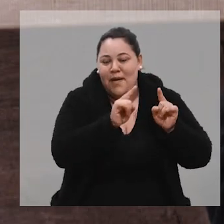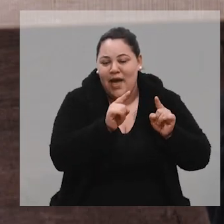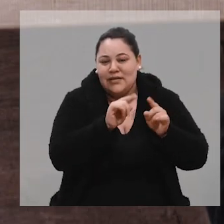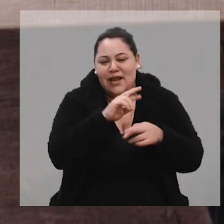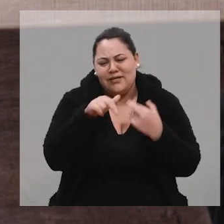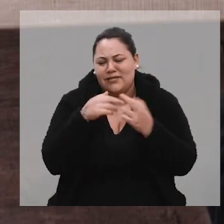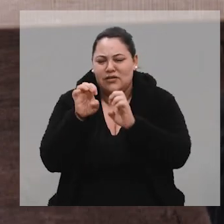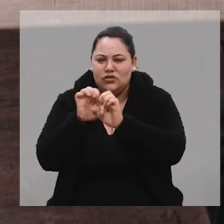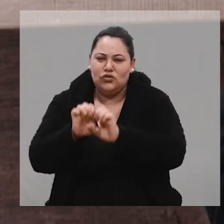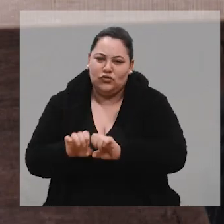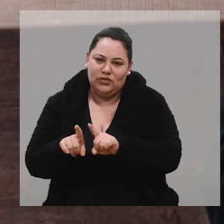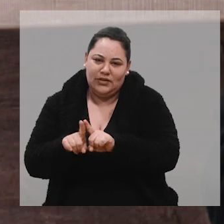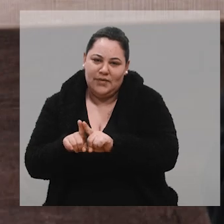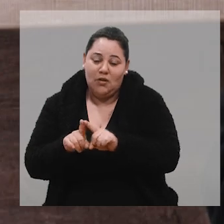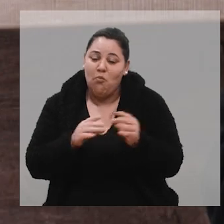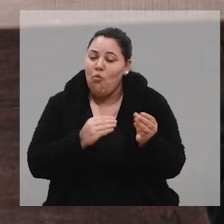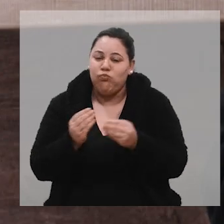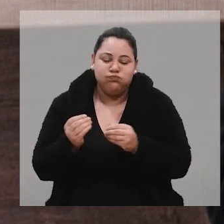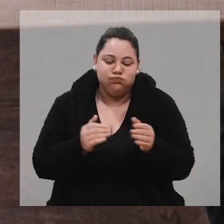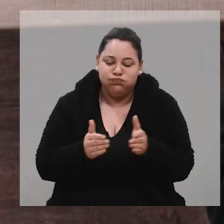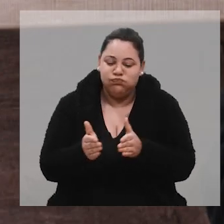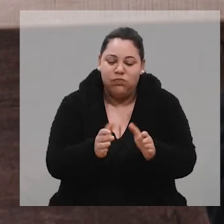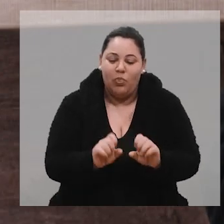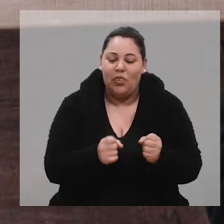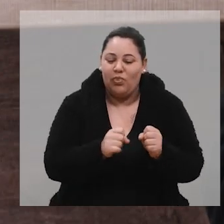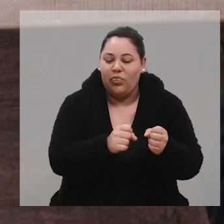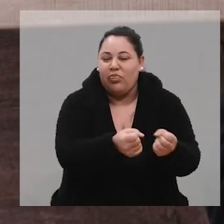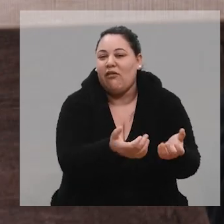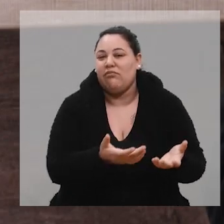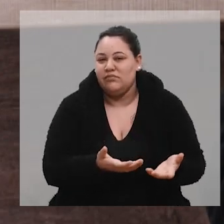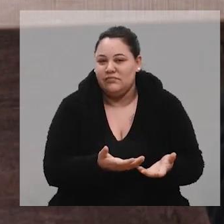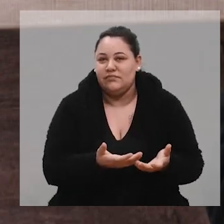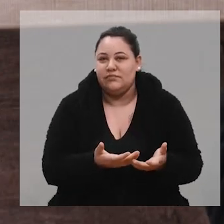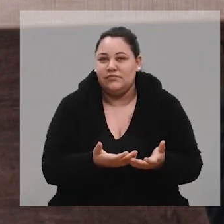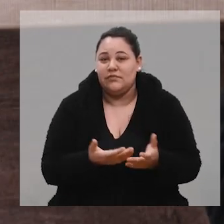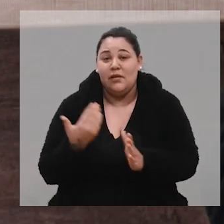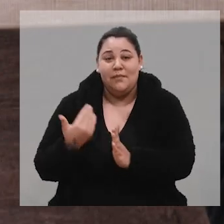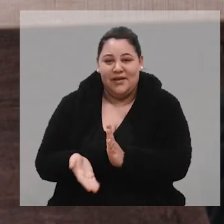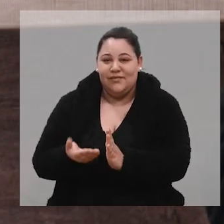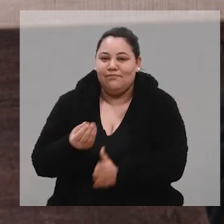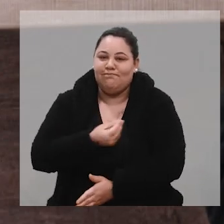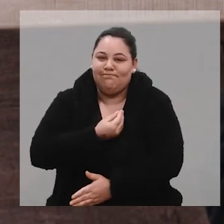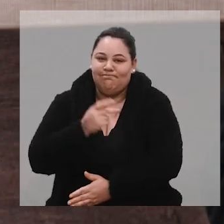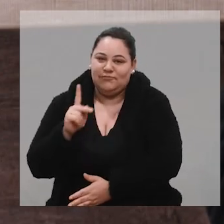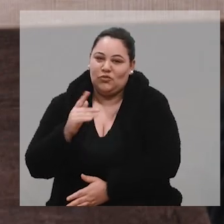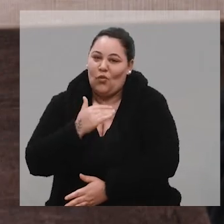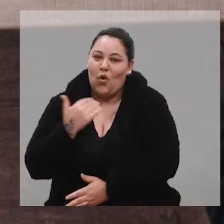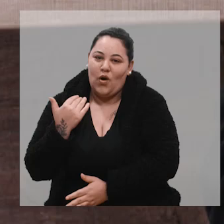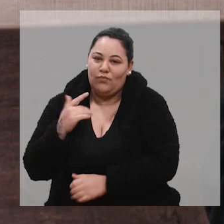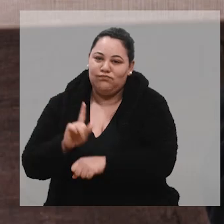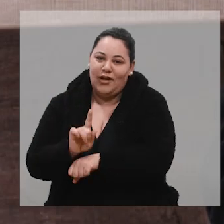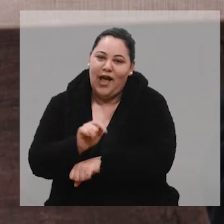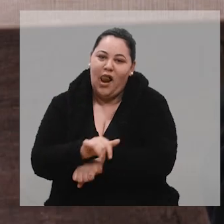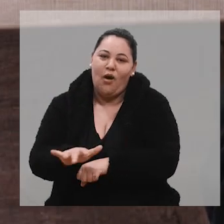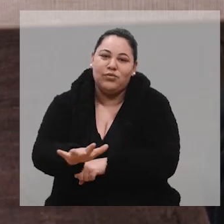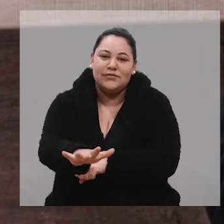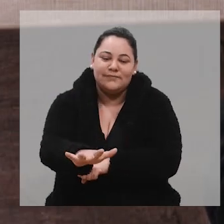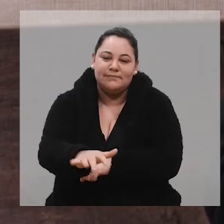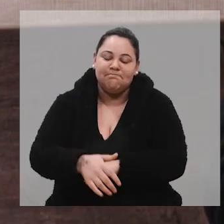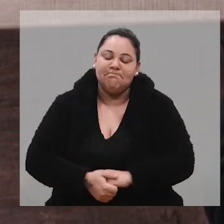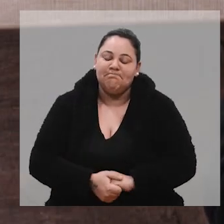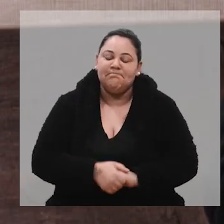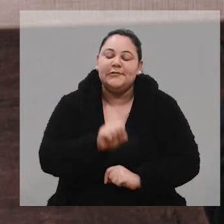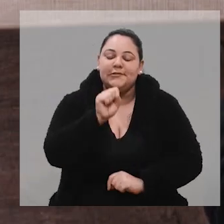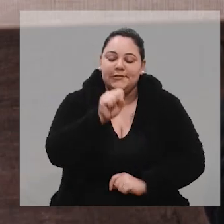de estruturas. Muitas estradas danificadas. Nós perdemos vidas em Galópolis, né? Sim,